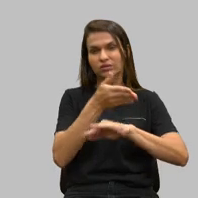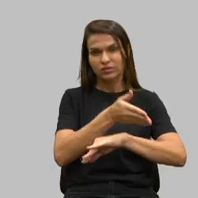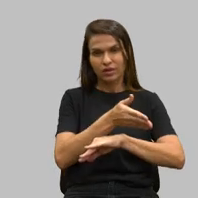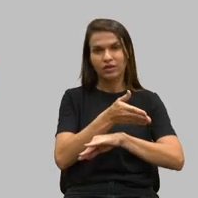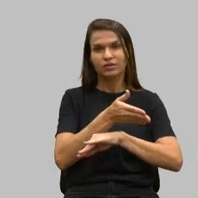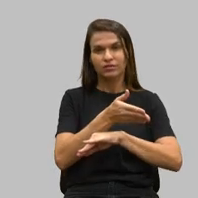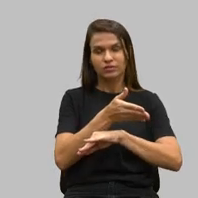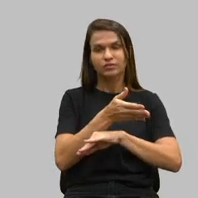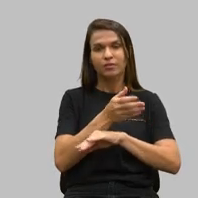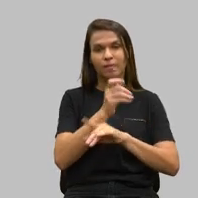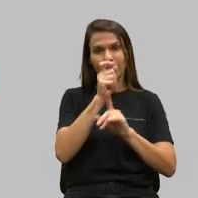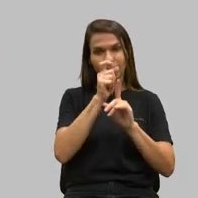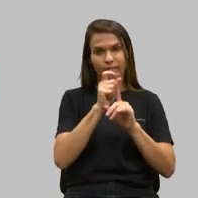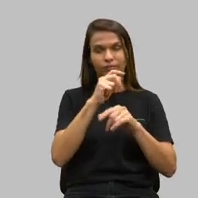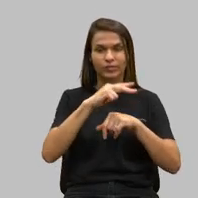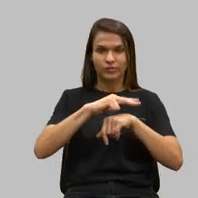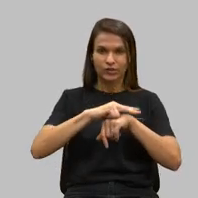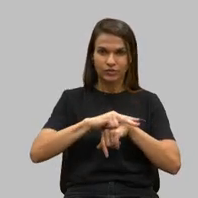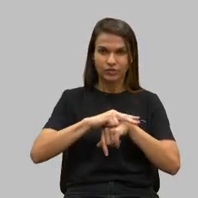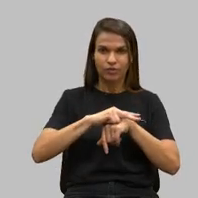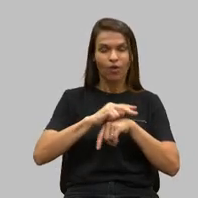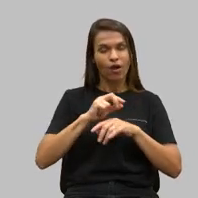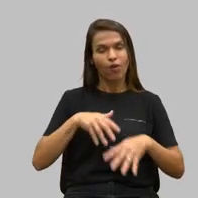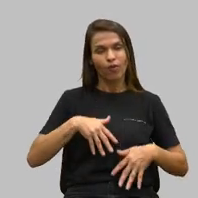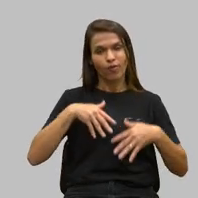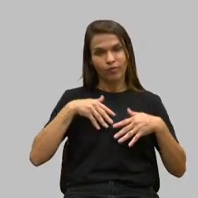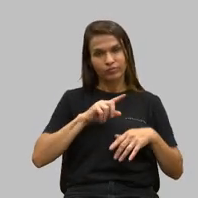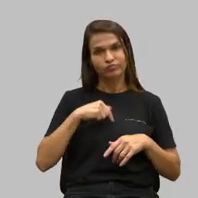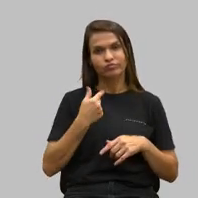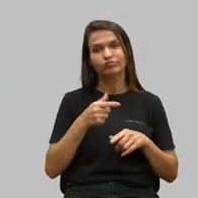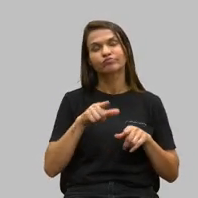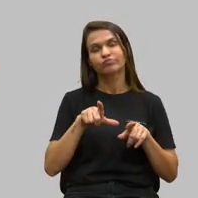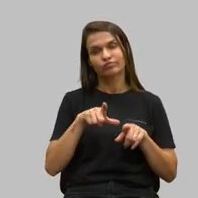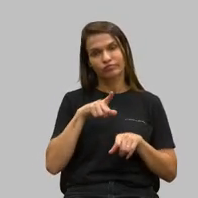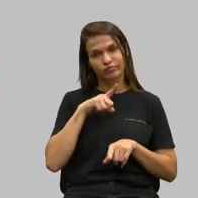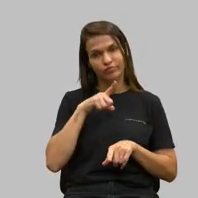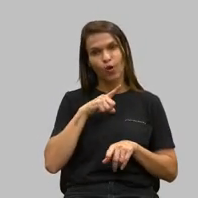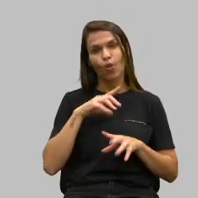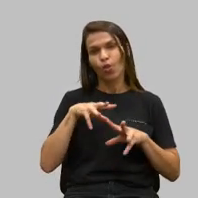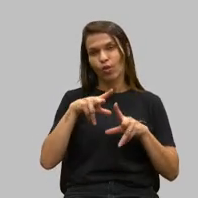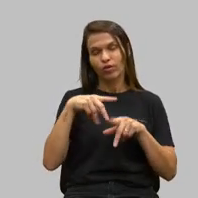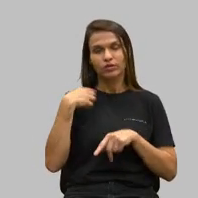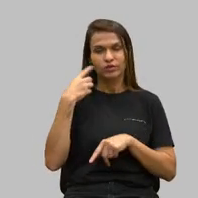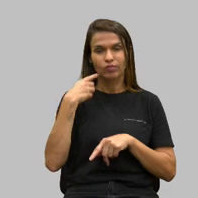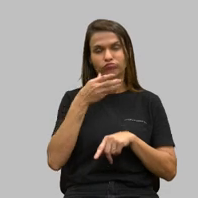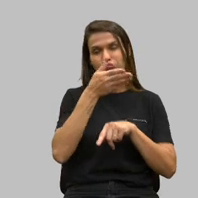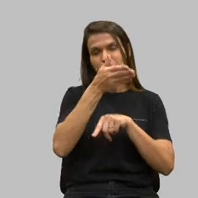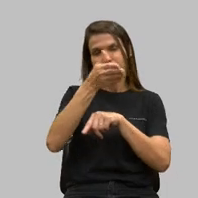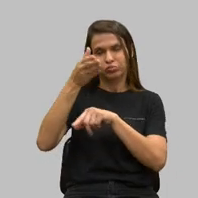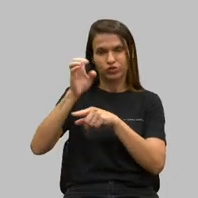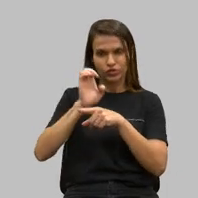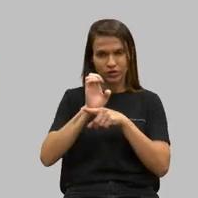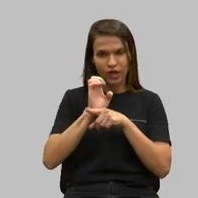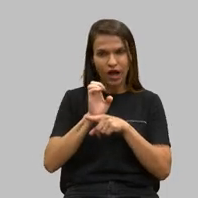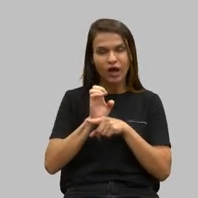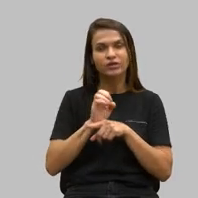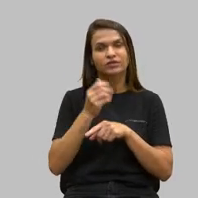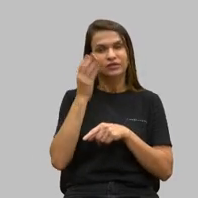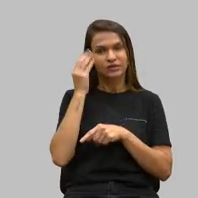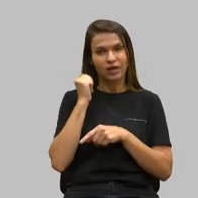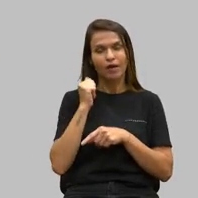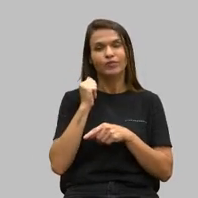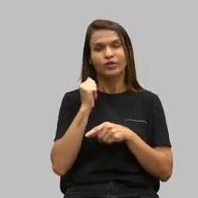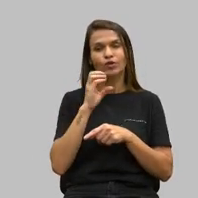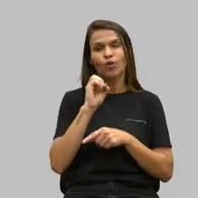para o paciente. E o Opera Mais, é outro orgulho que nós temos que ter, eu acho que todos os deputados aqui que rodam o Estado sabem o quanto que o Opera Mais